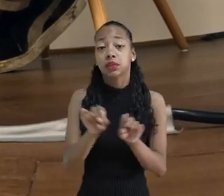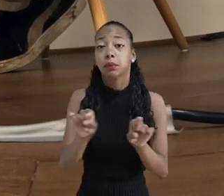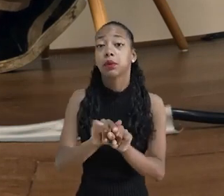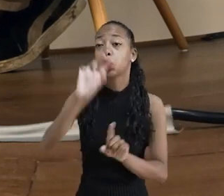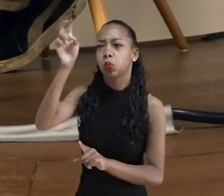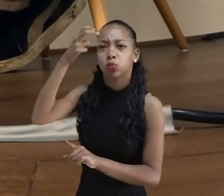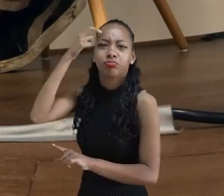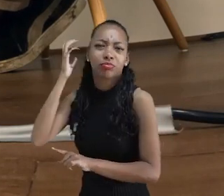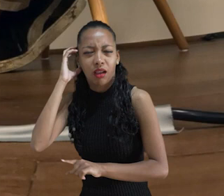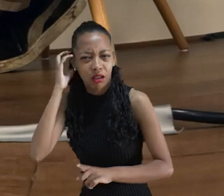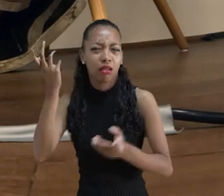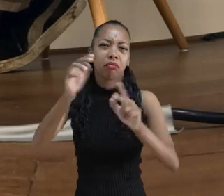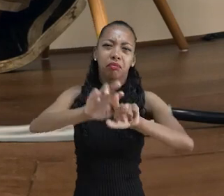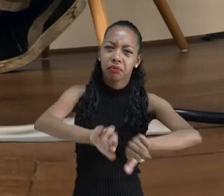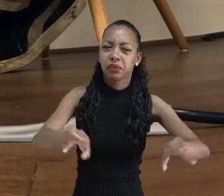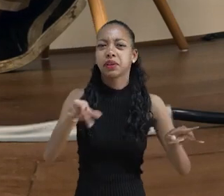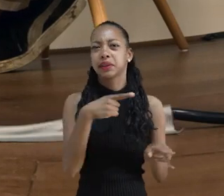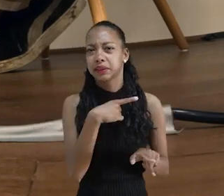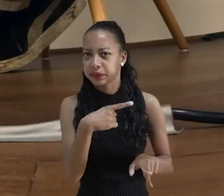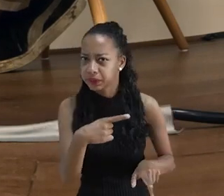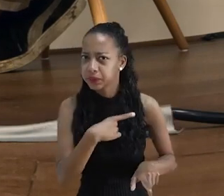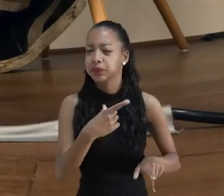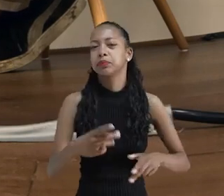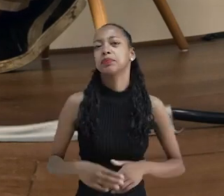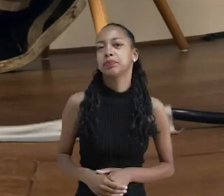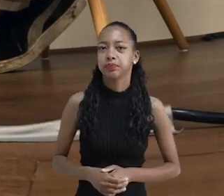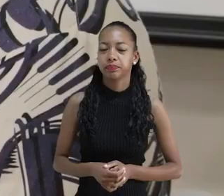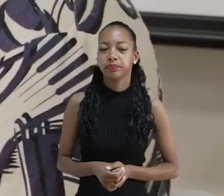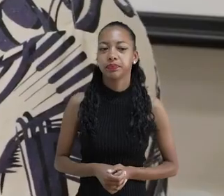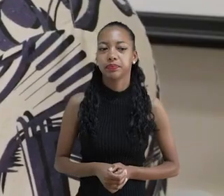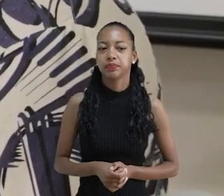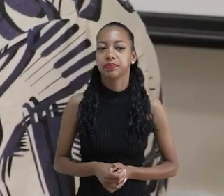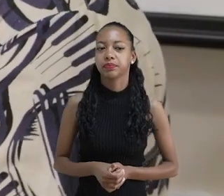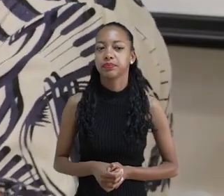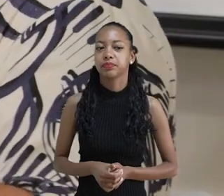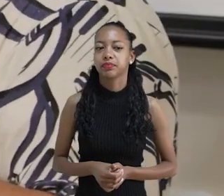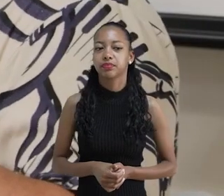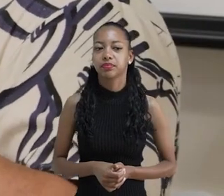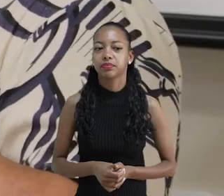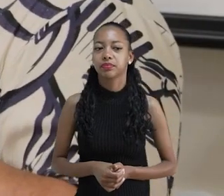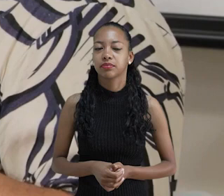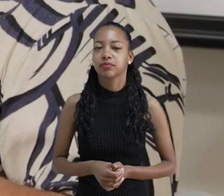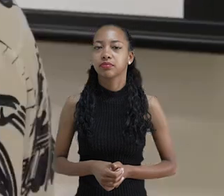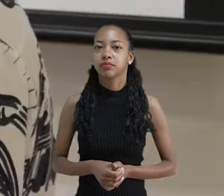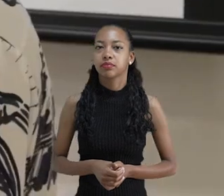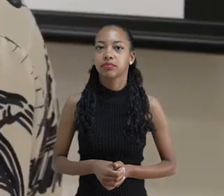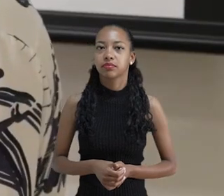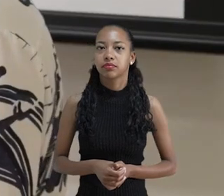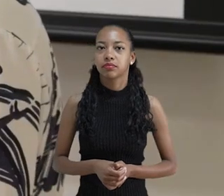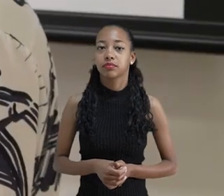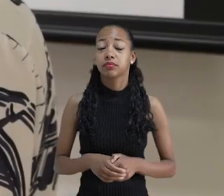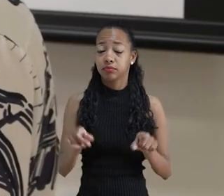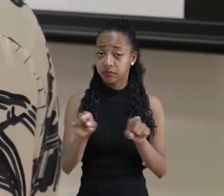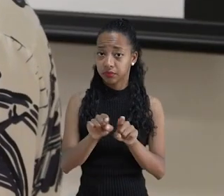populares do coletivo de vídeo popular do Pasquim da fabine móvel do Cine campinho é